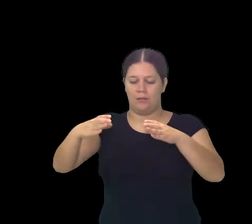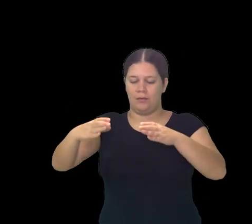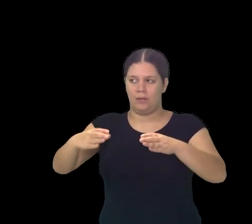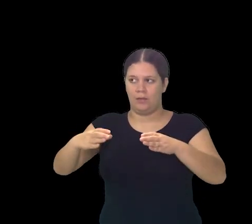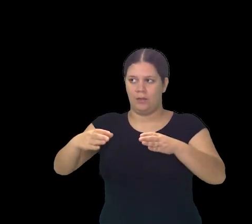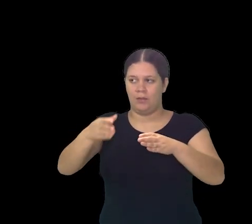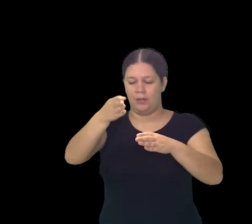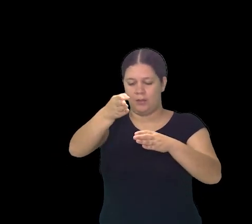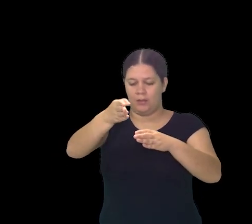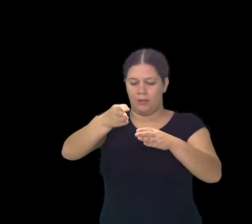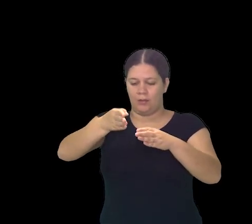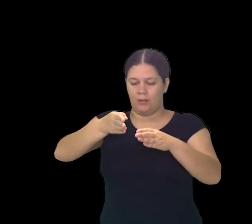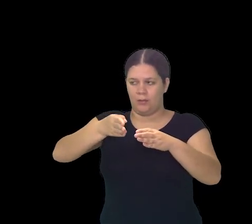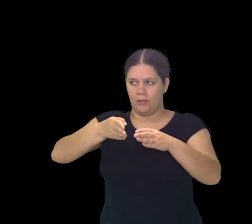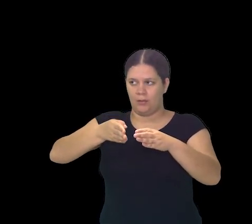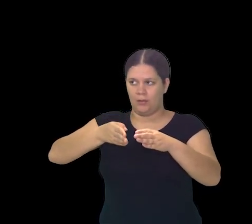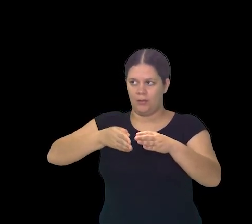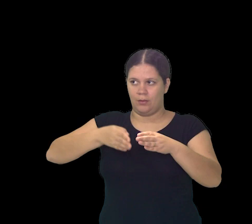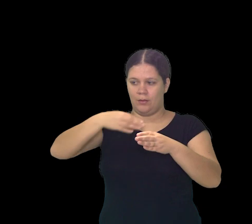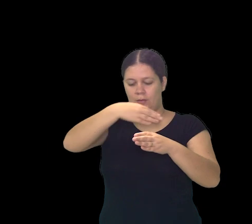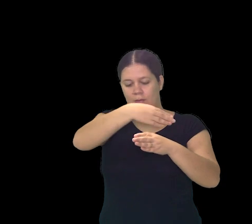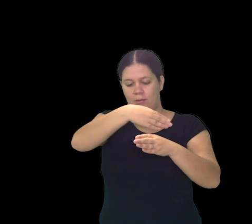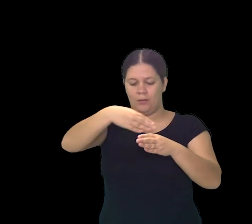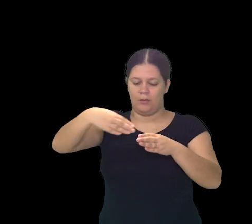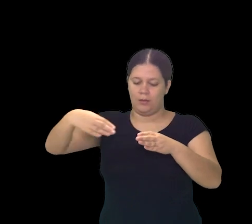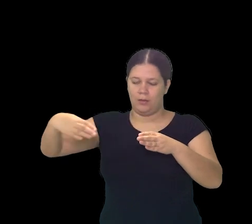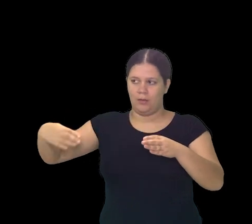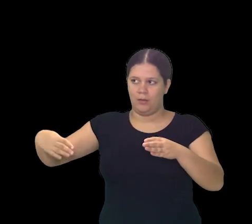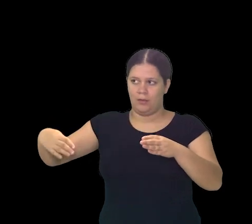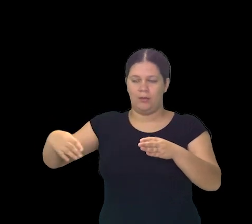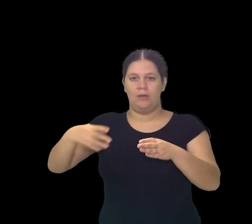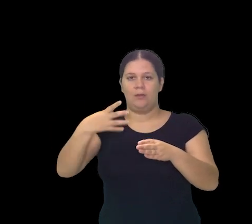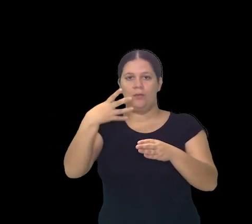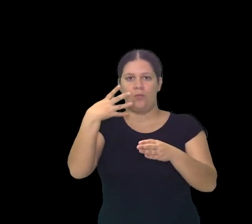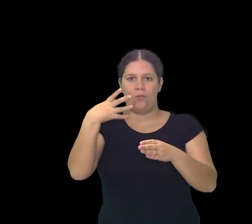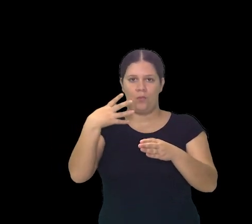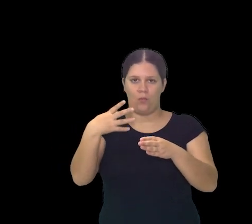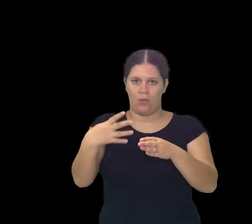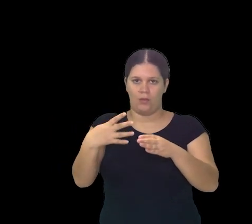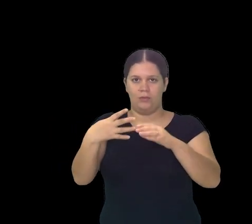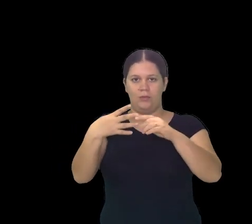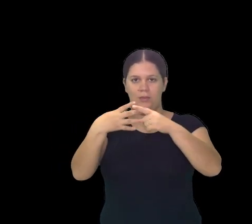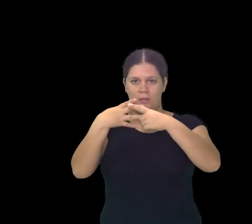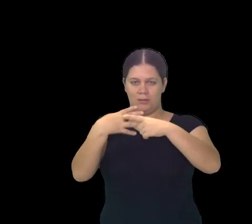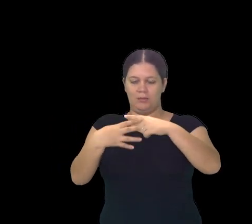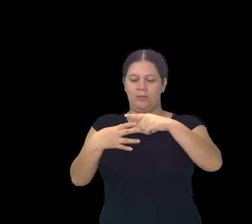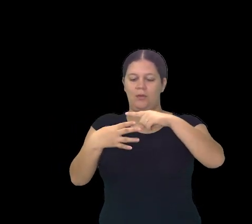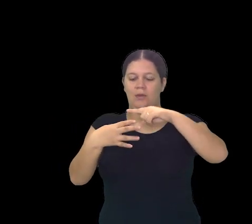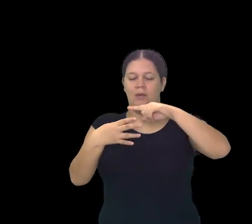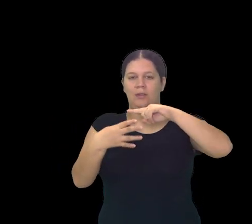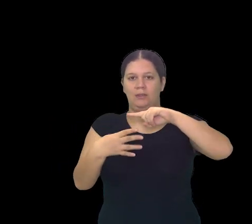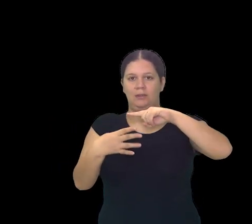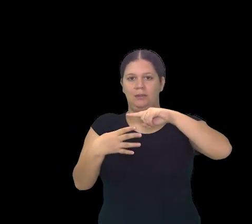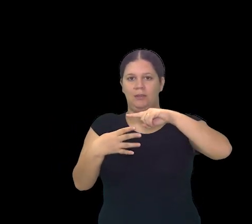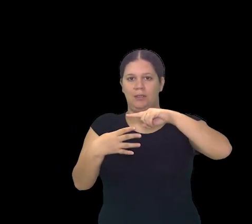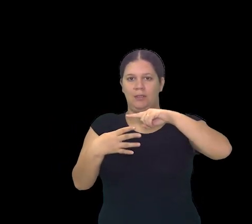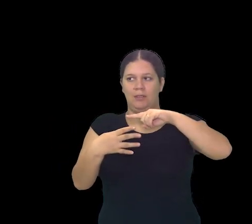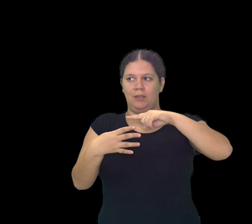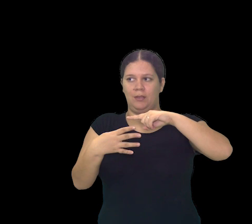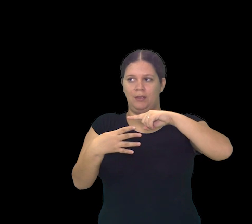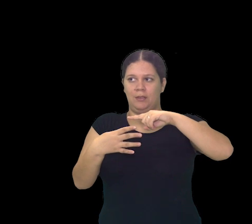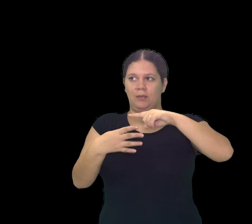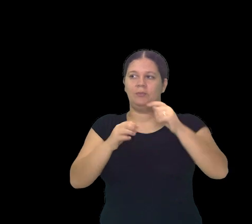para cortar uma vez desse modo e outra desse. Assim, tenho aqui 4 pedaços